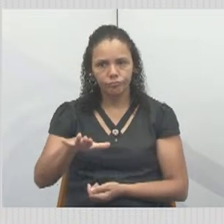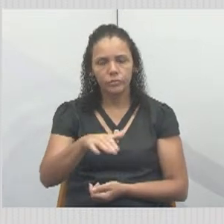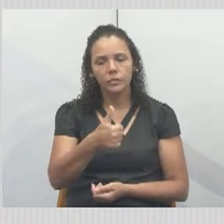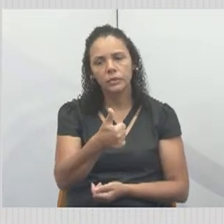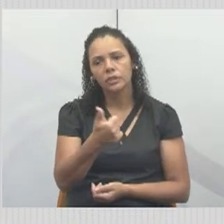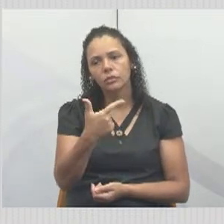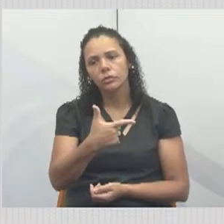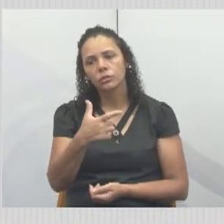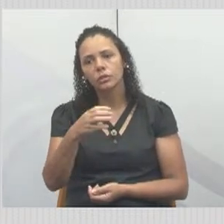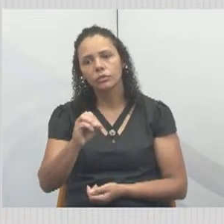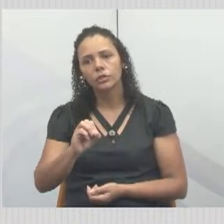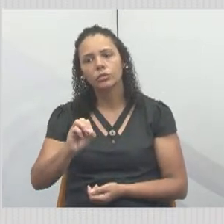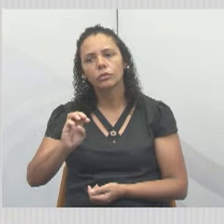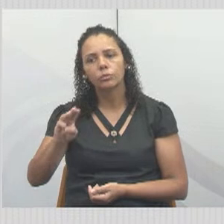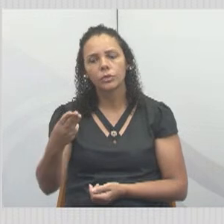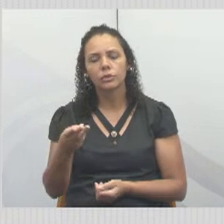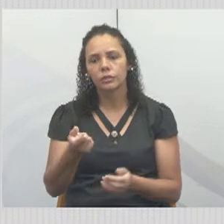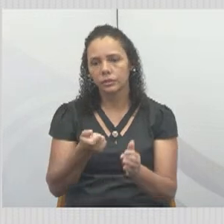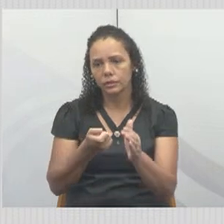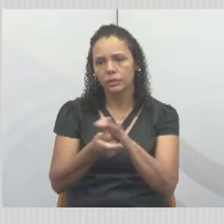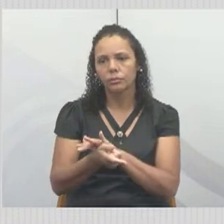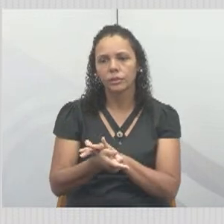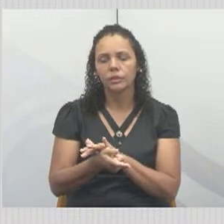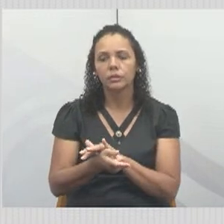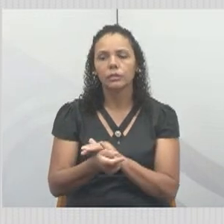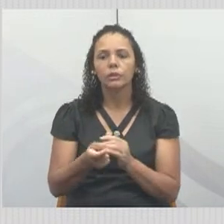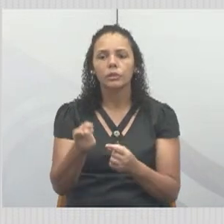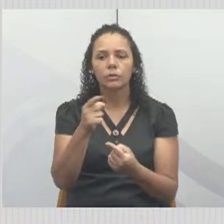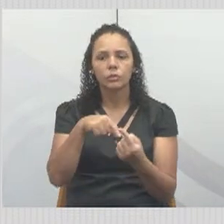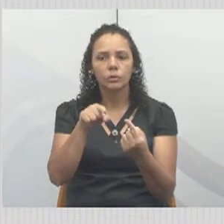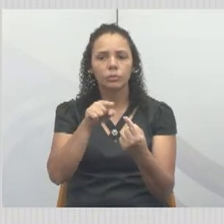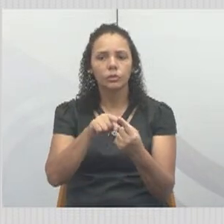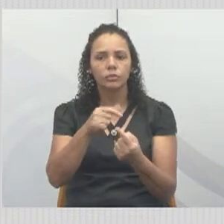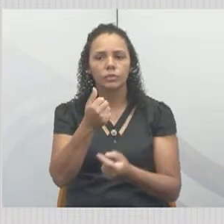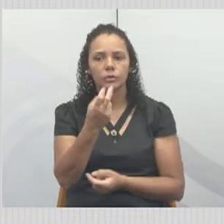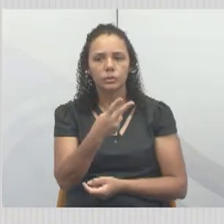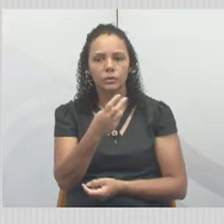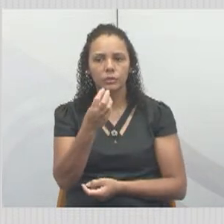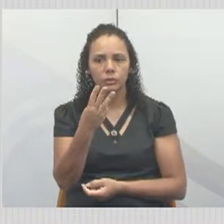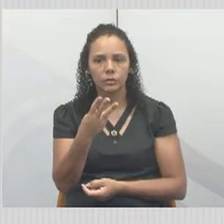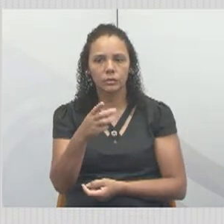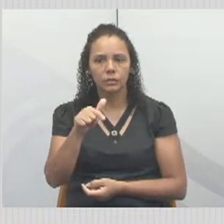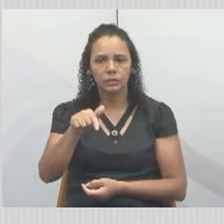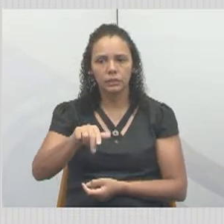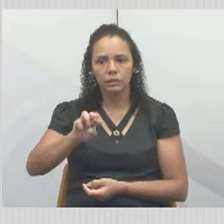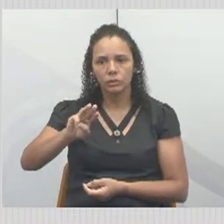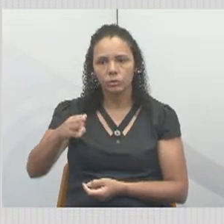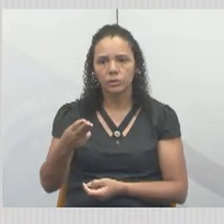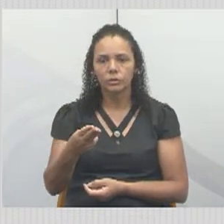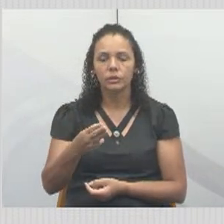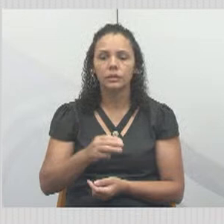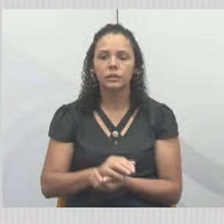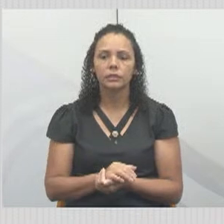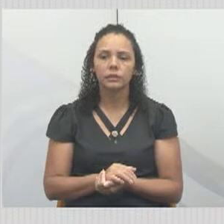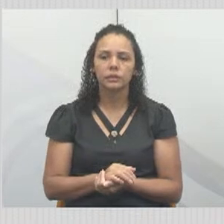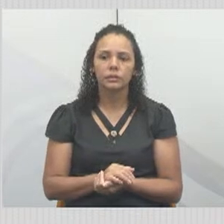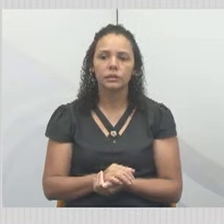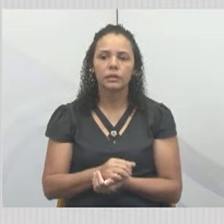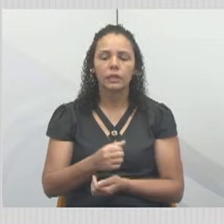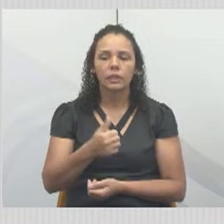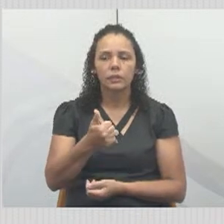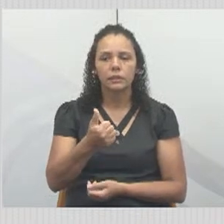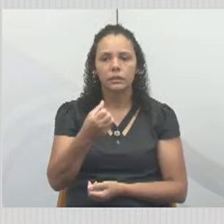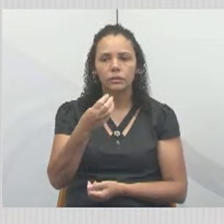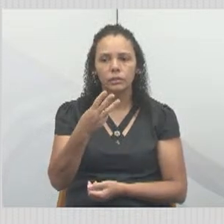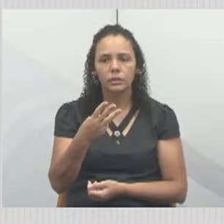segundo a Constituição, a prevista na LOA, 237 milhões. E a receita corrente líquida,